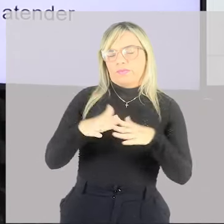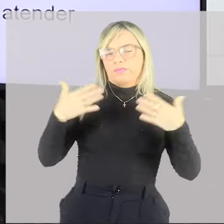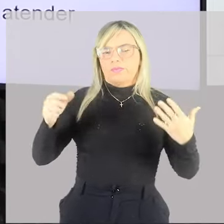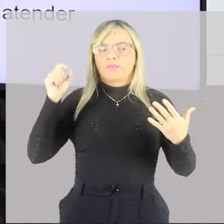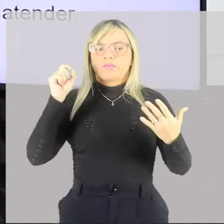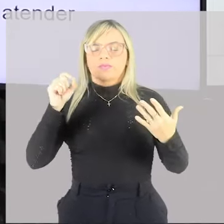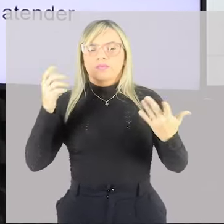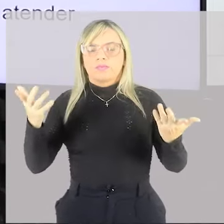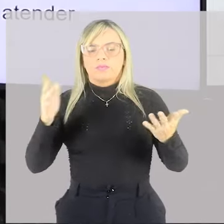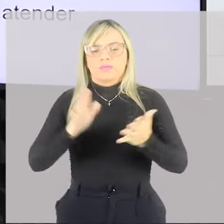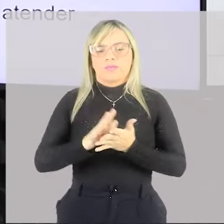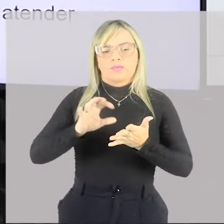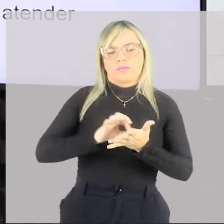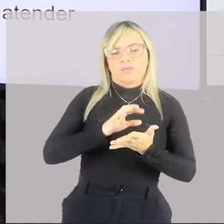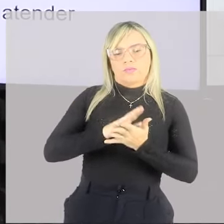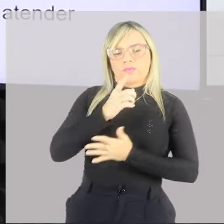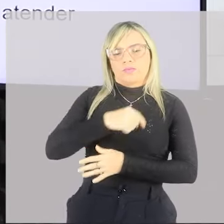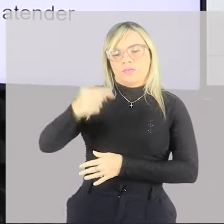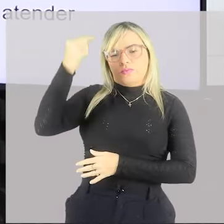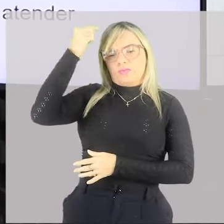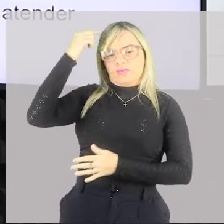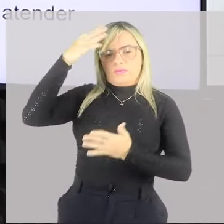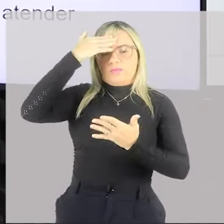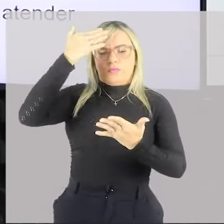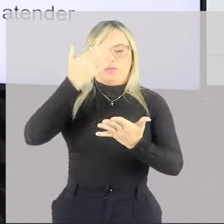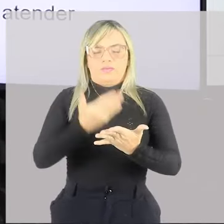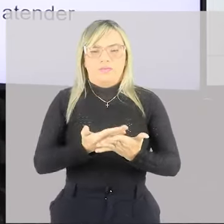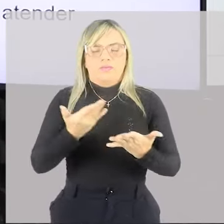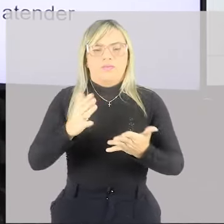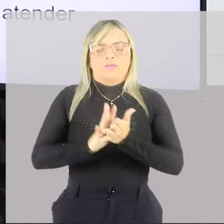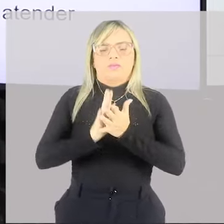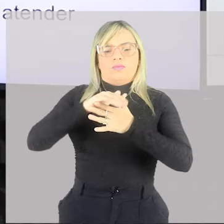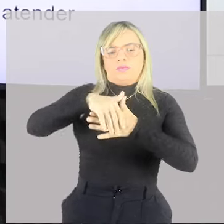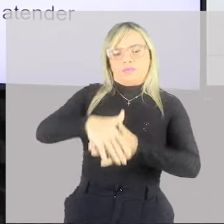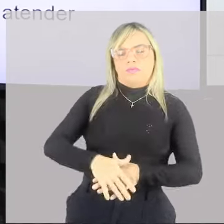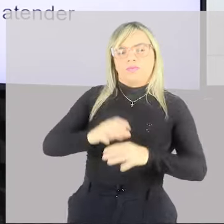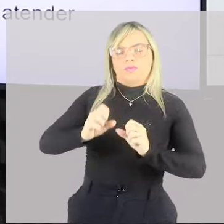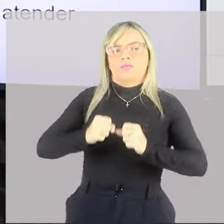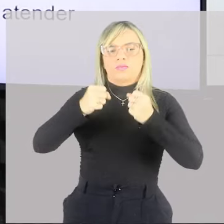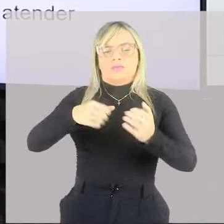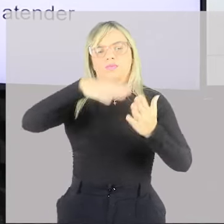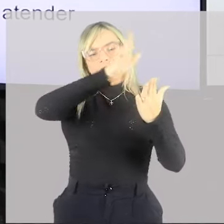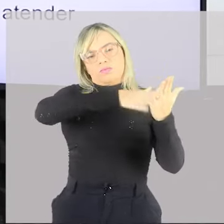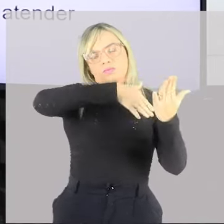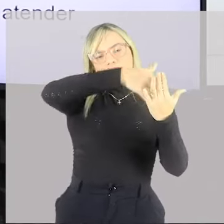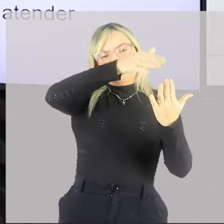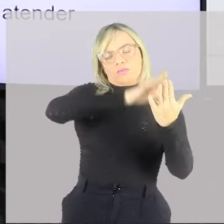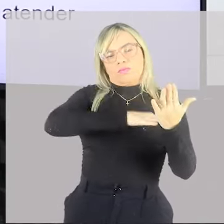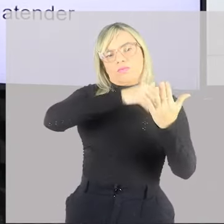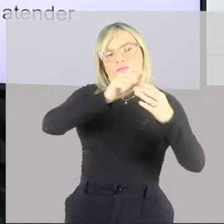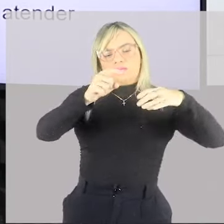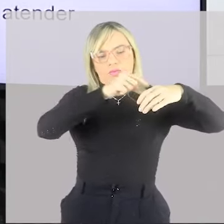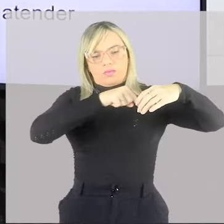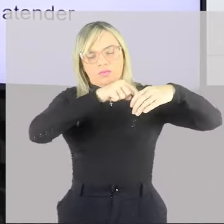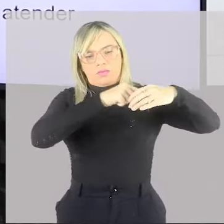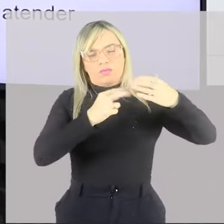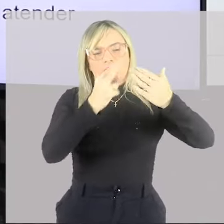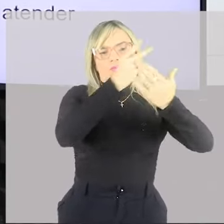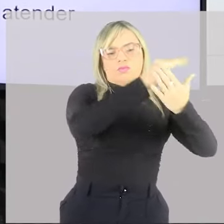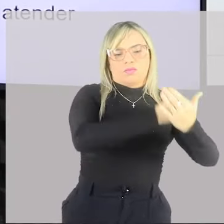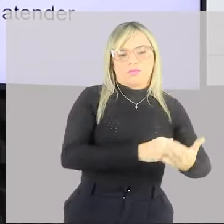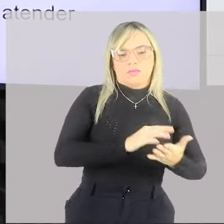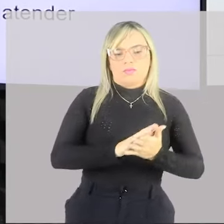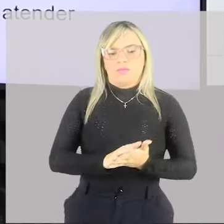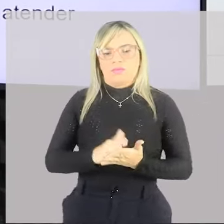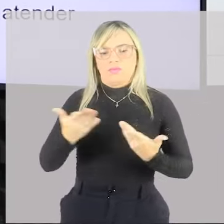dizer que o registro do pensamento de crenças da pré-história pode estar nessas pinturas das paredes das cavernas